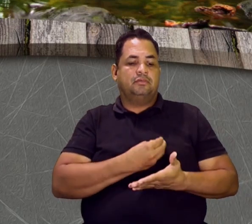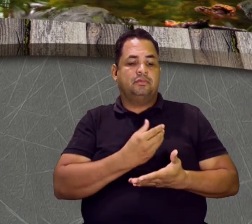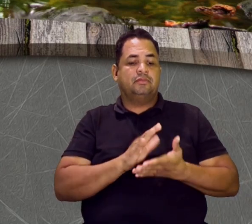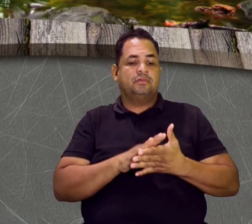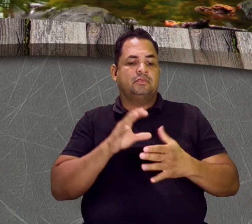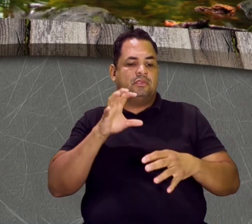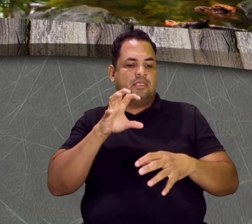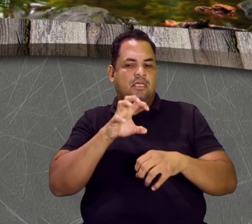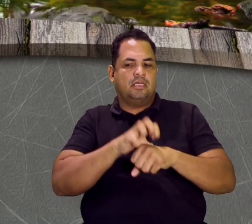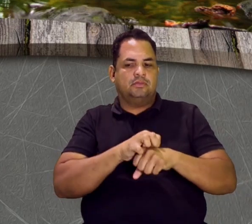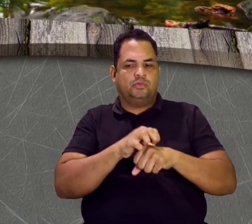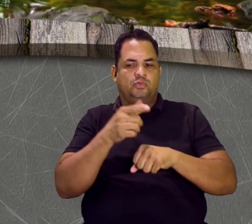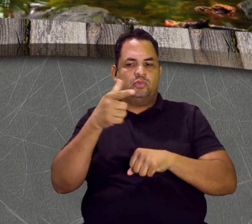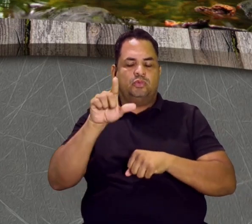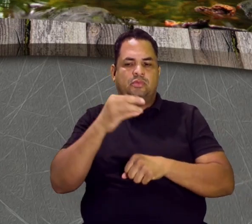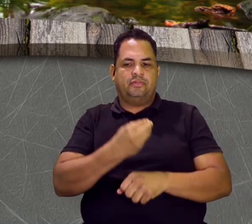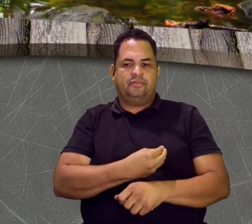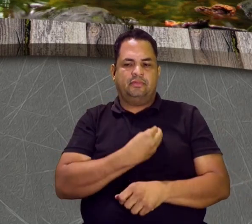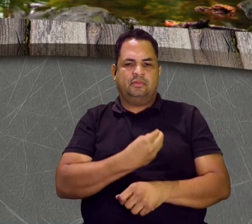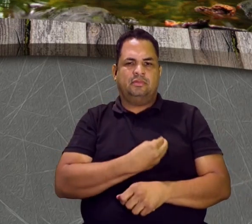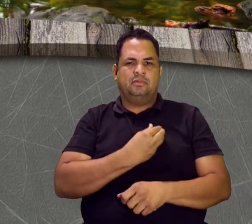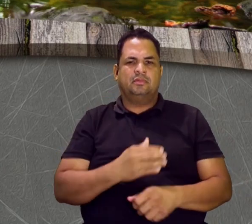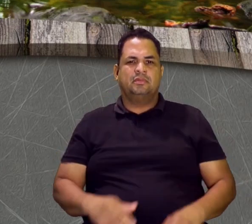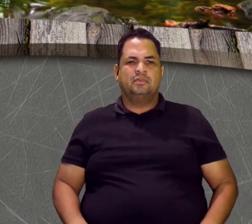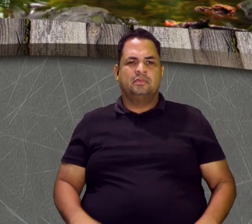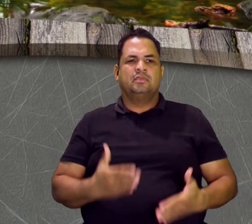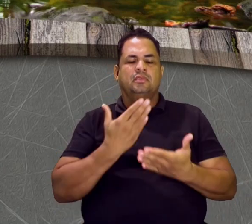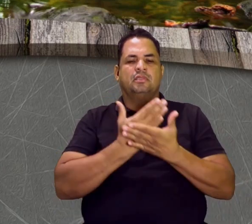ser vivo, tá? E é isso aí, galera.